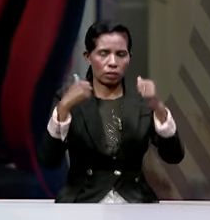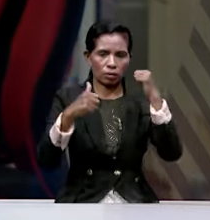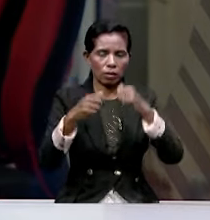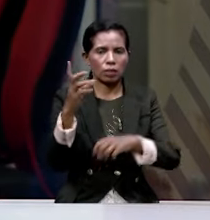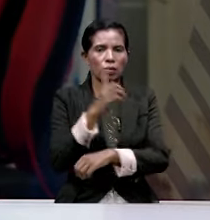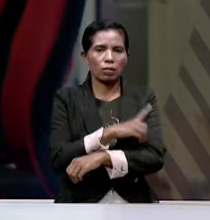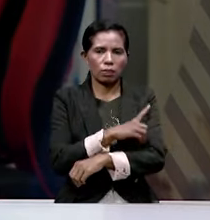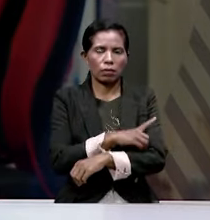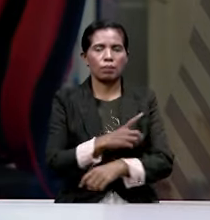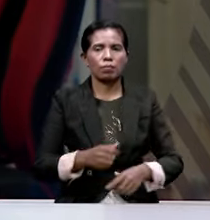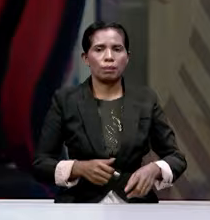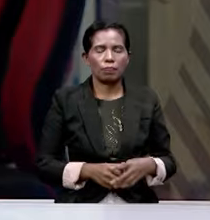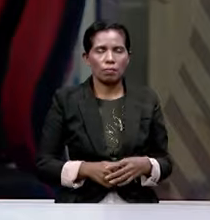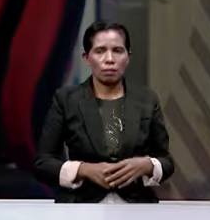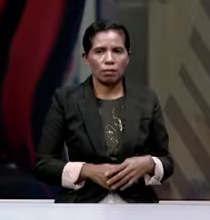lor-lorok.